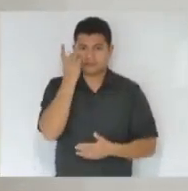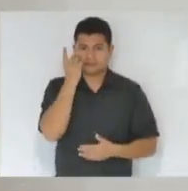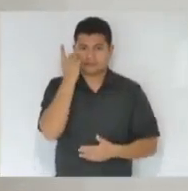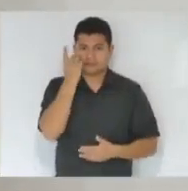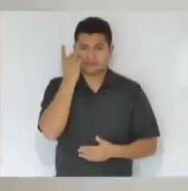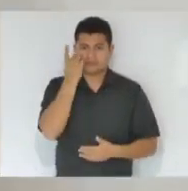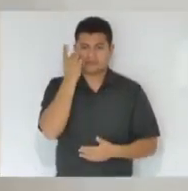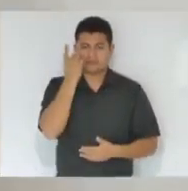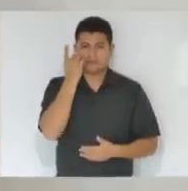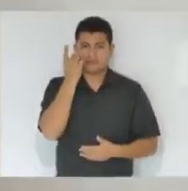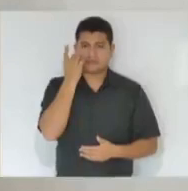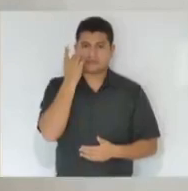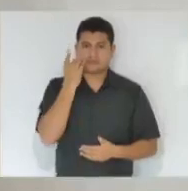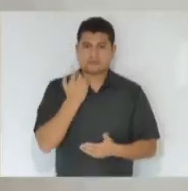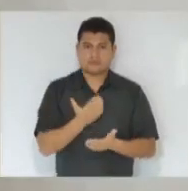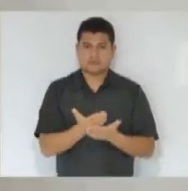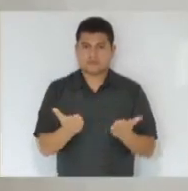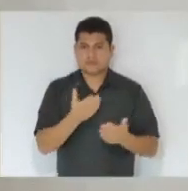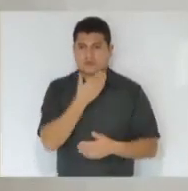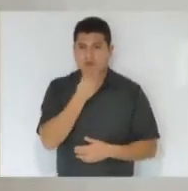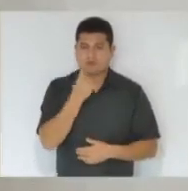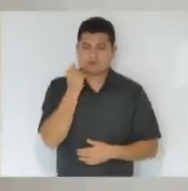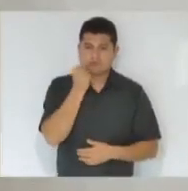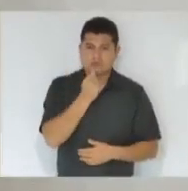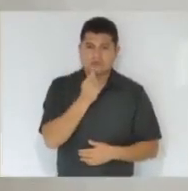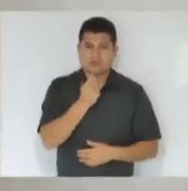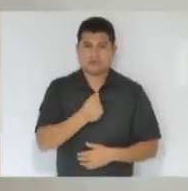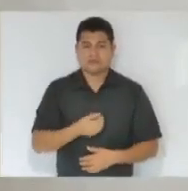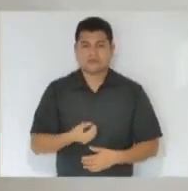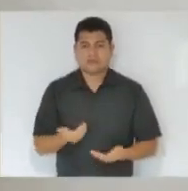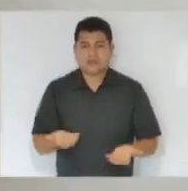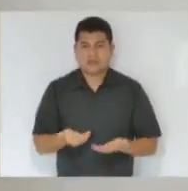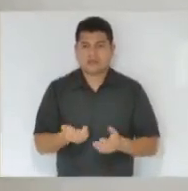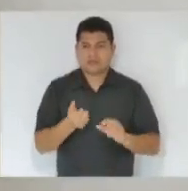deputadas, senhoras e senhores, senhores da imprensa.